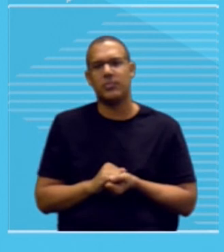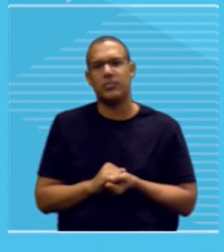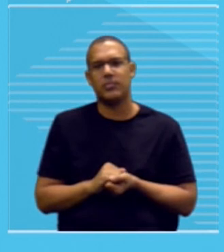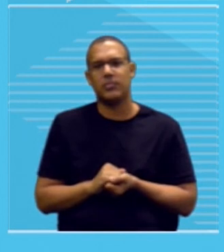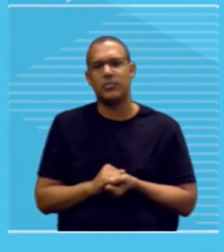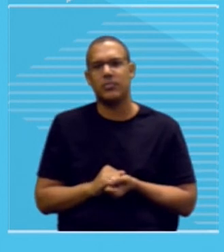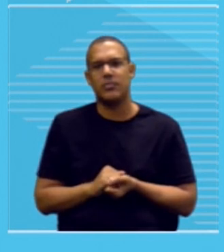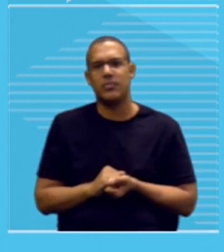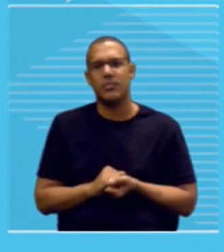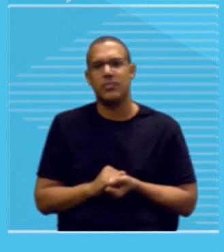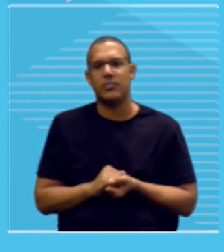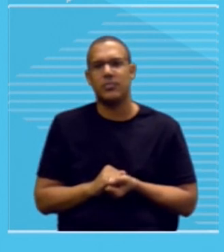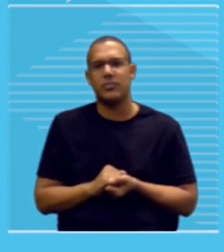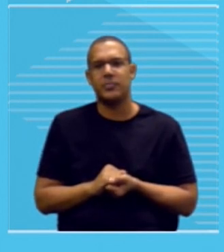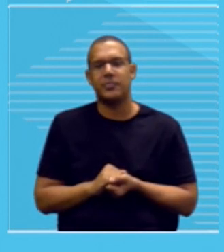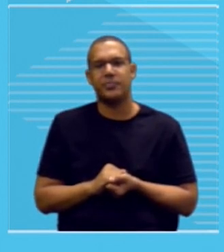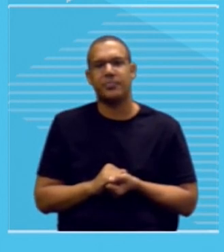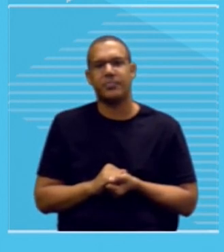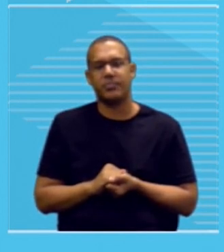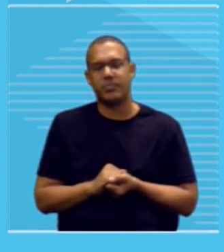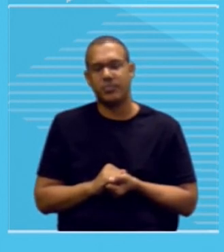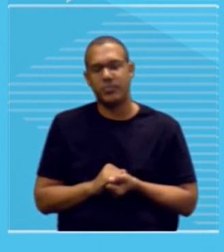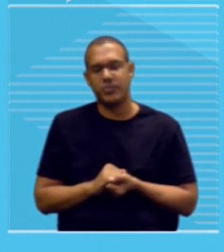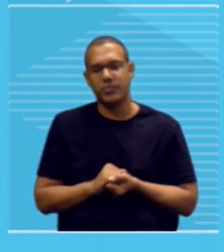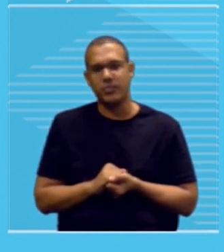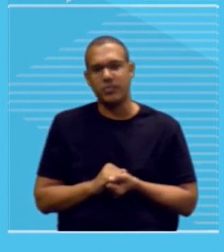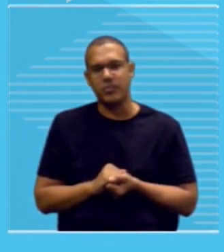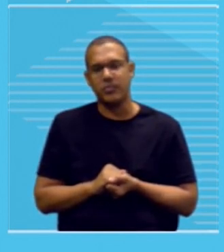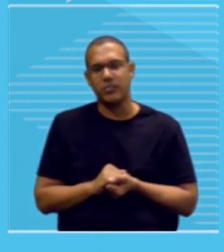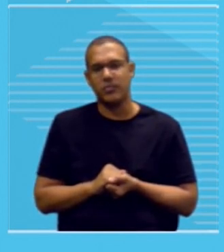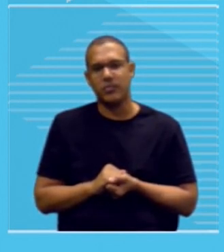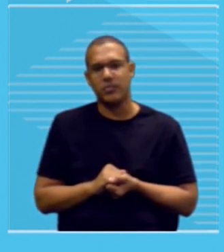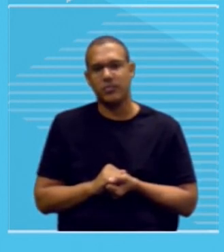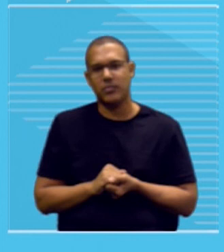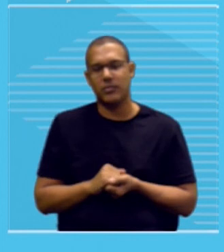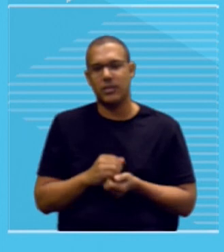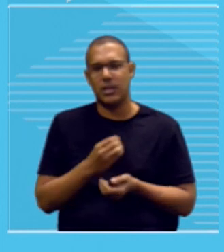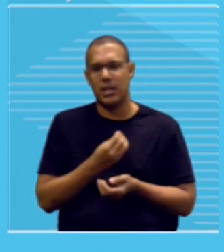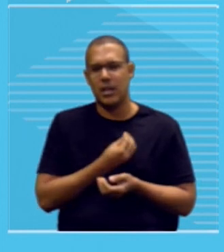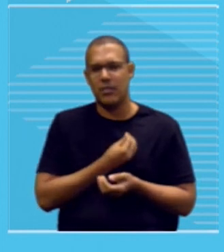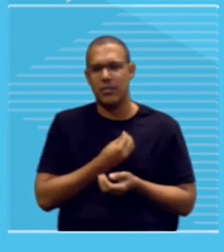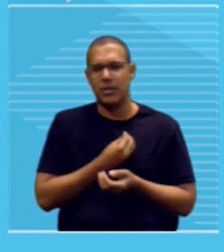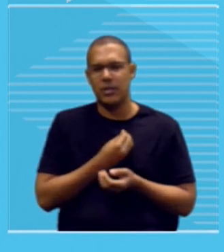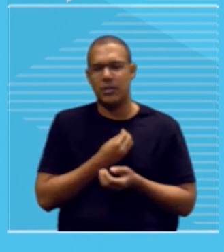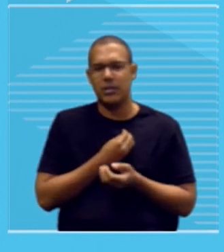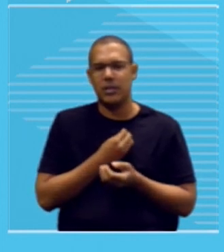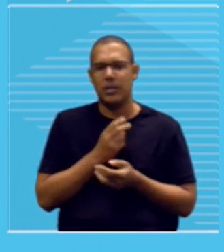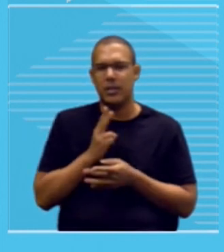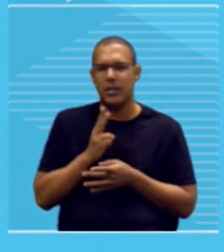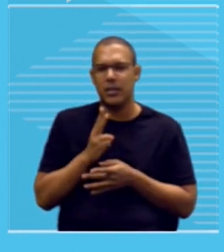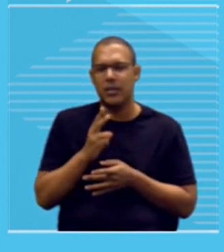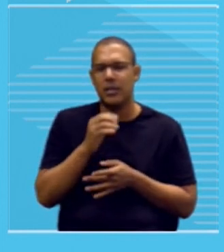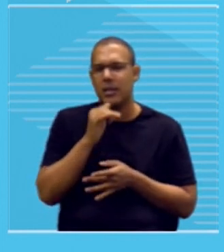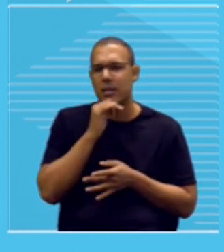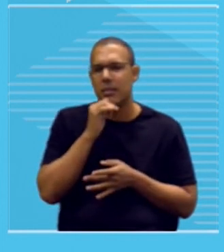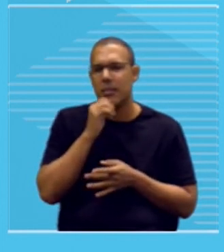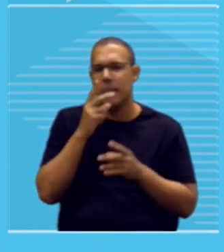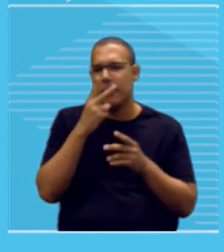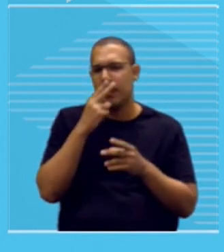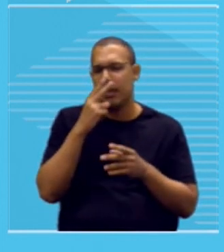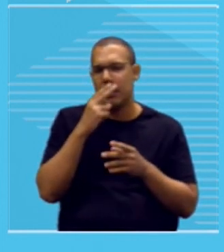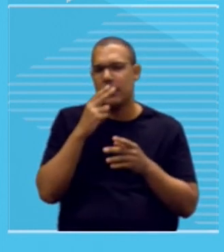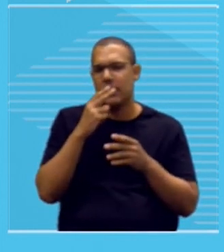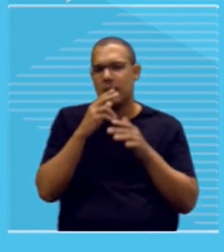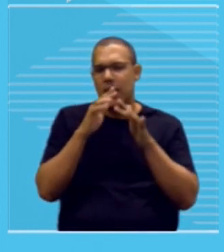o verbo ser obstar não há vida é fluida a vida é como água Olha aí